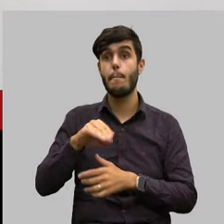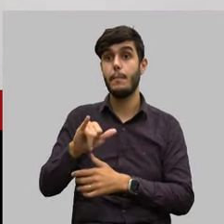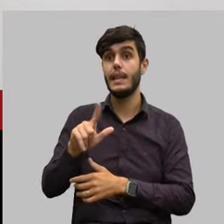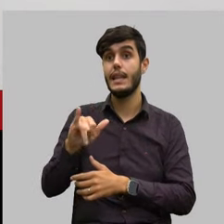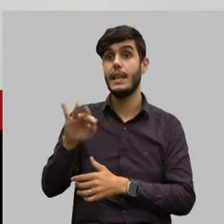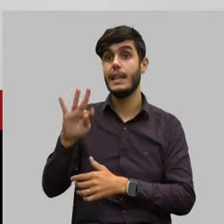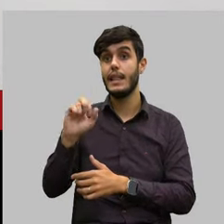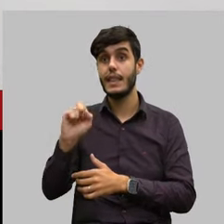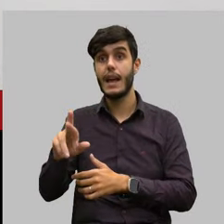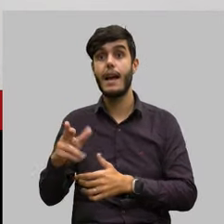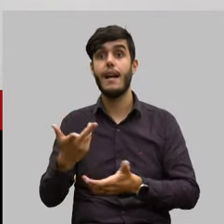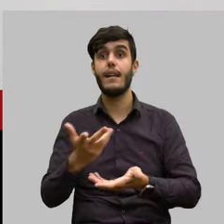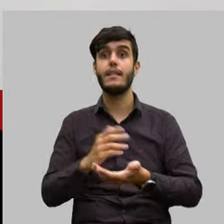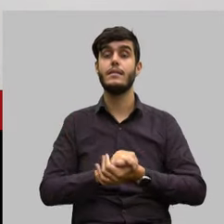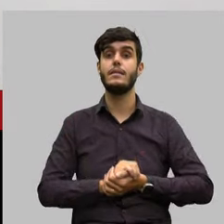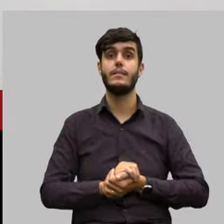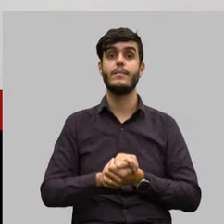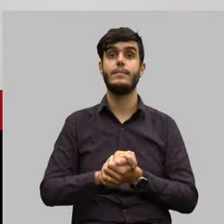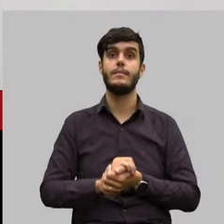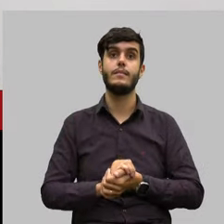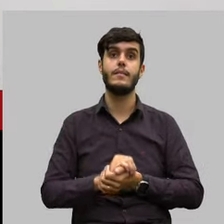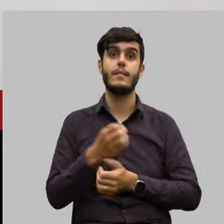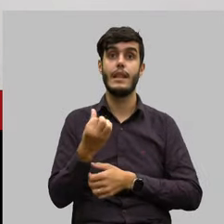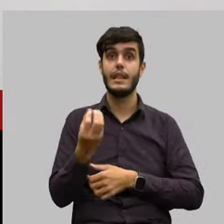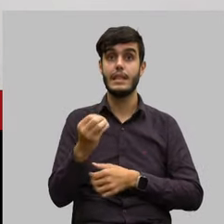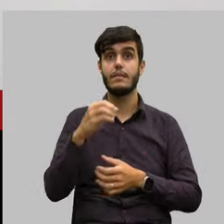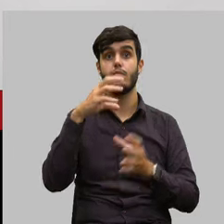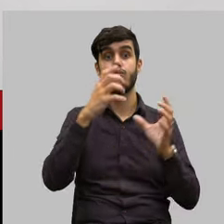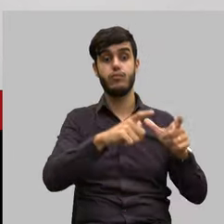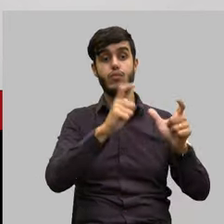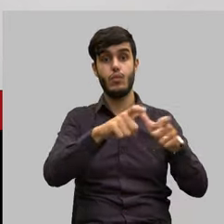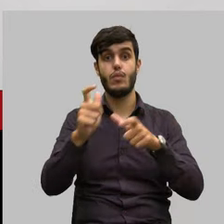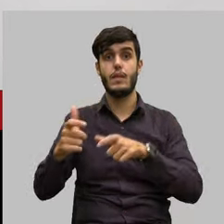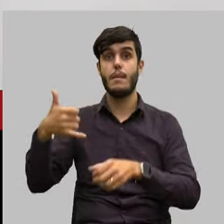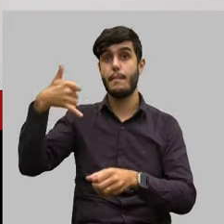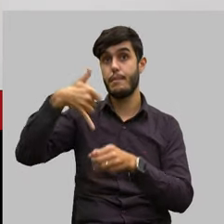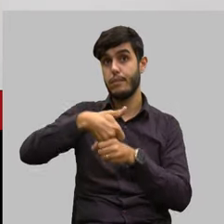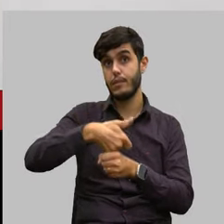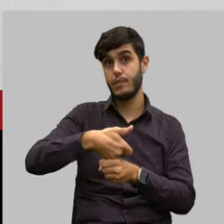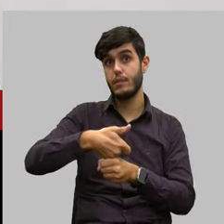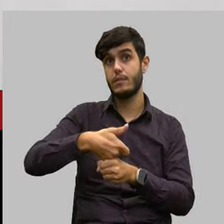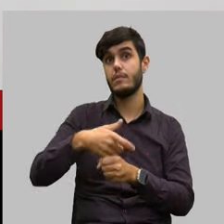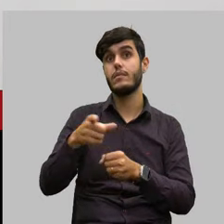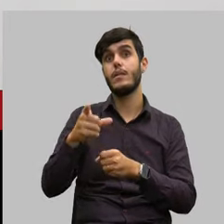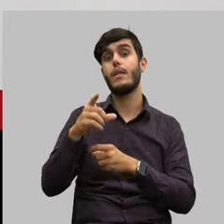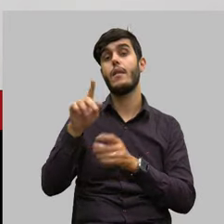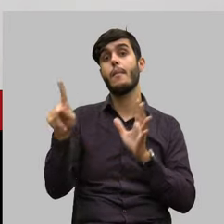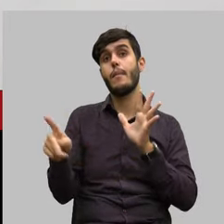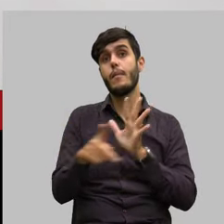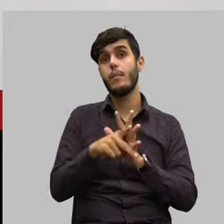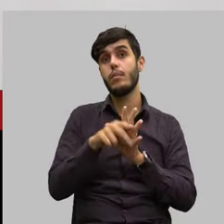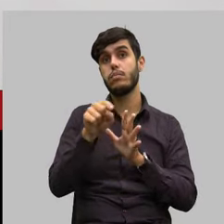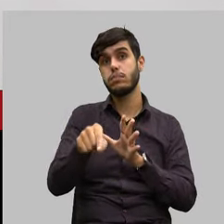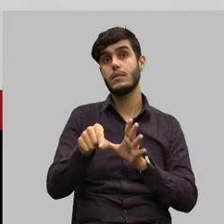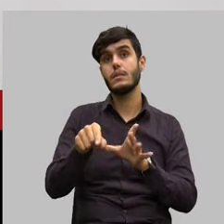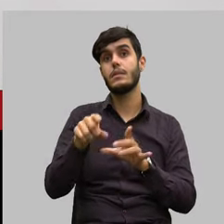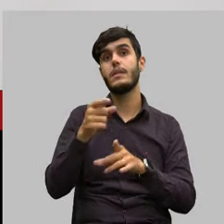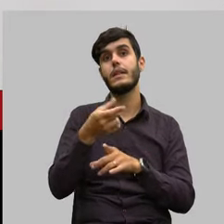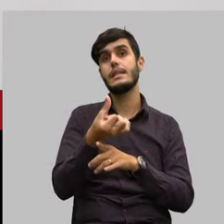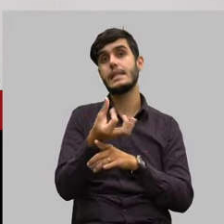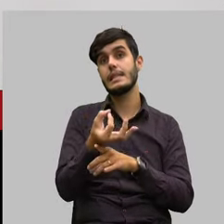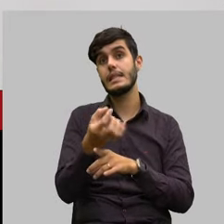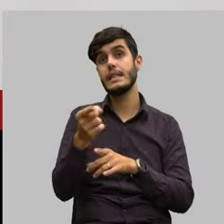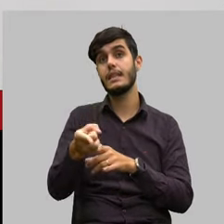nessa mesma linha com relação ao 60 postos de combustíveis operado pela Corporação deste total de postos